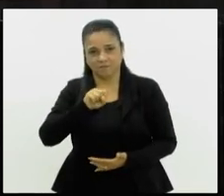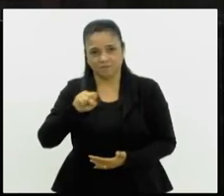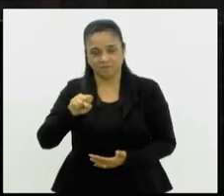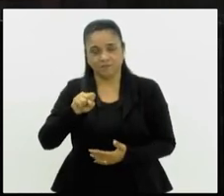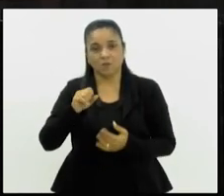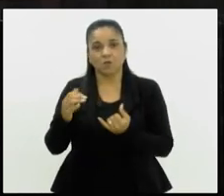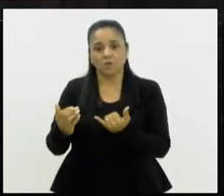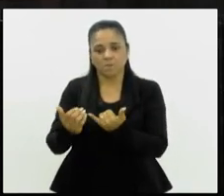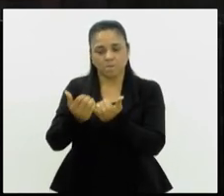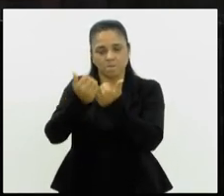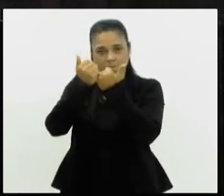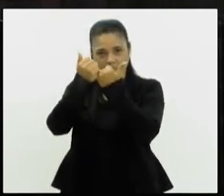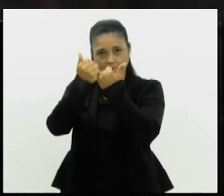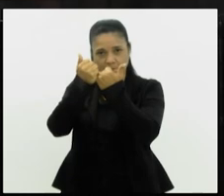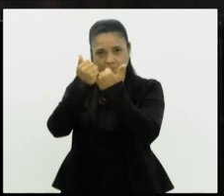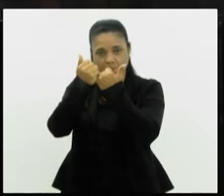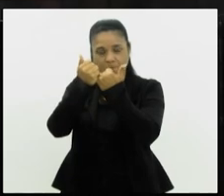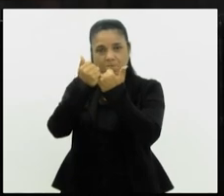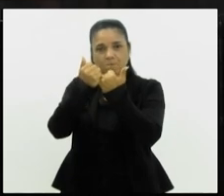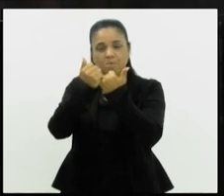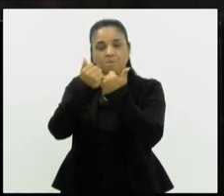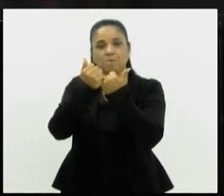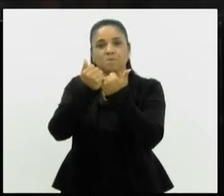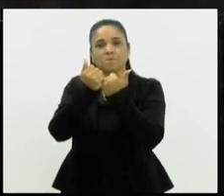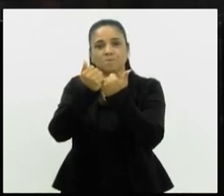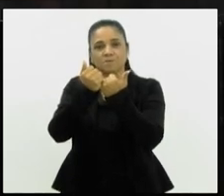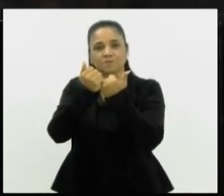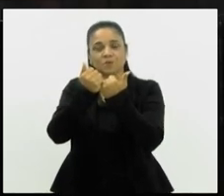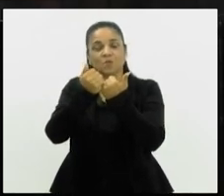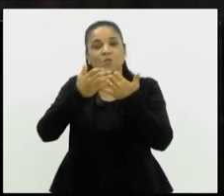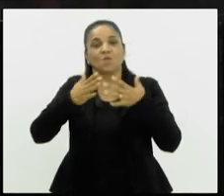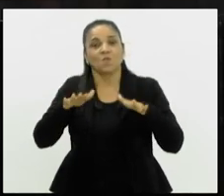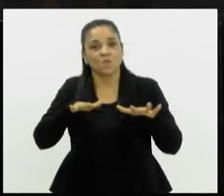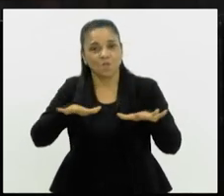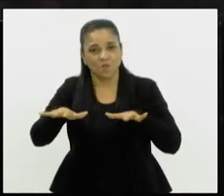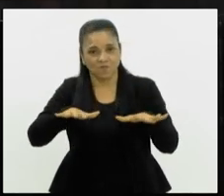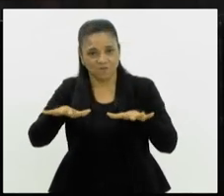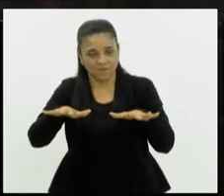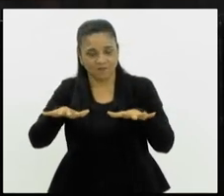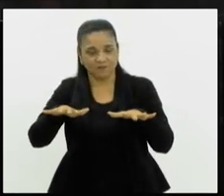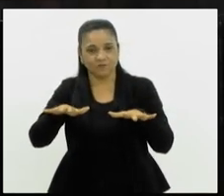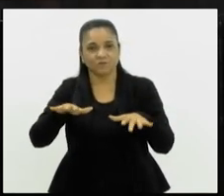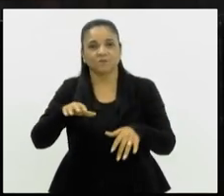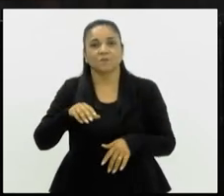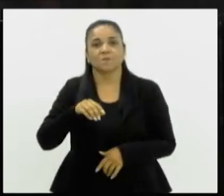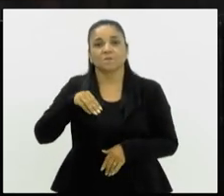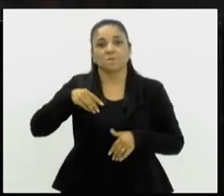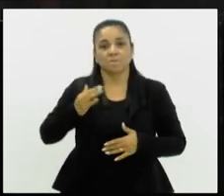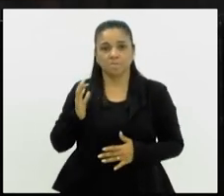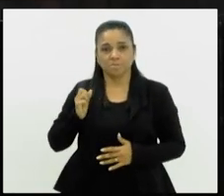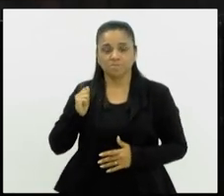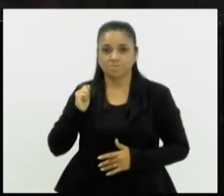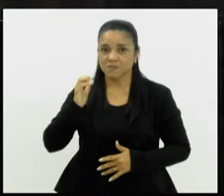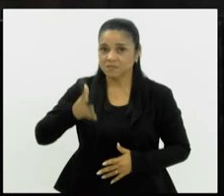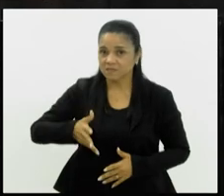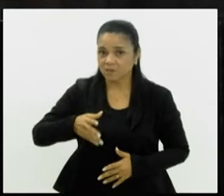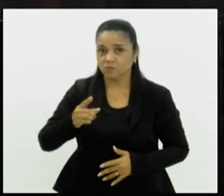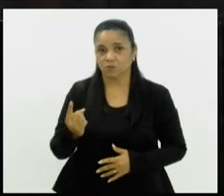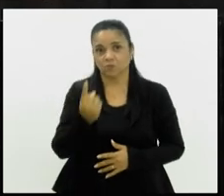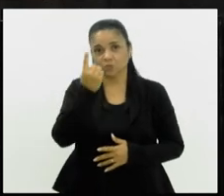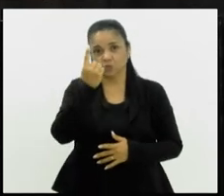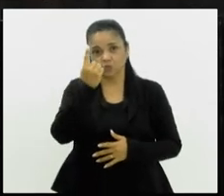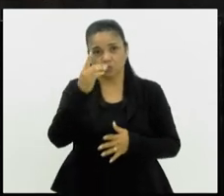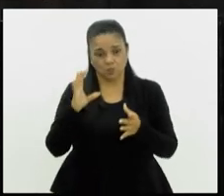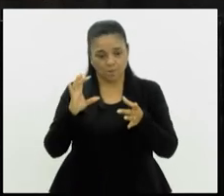patrimônio cultural e imaterial do Estado do Rio de Janeiro o movimento Missão Somos Um, com a finalidade de